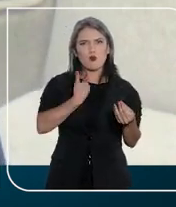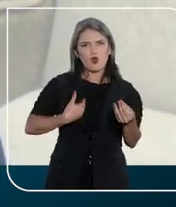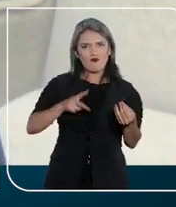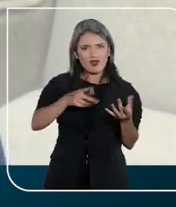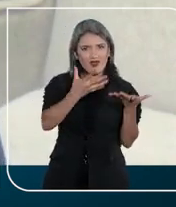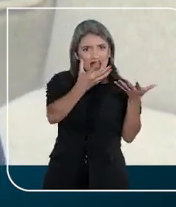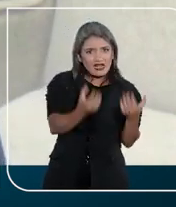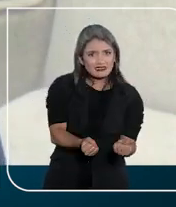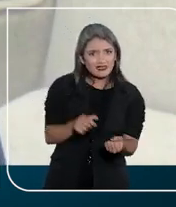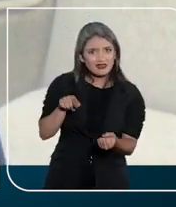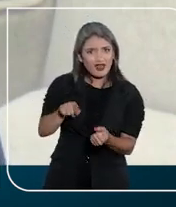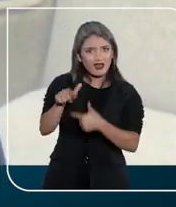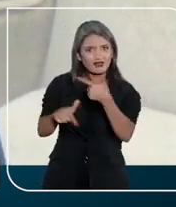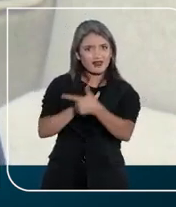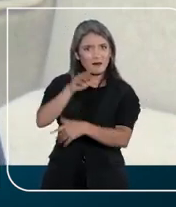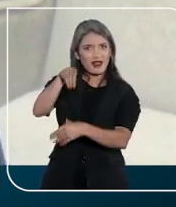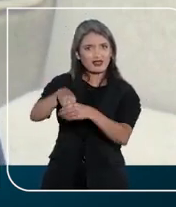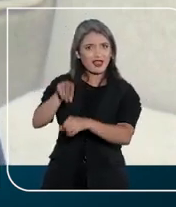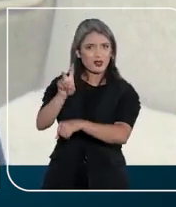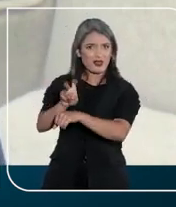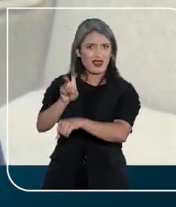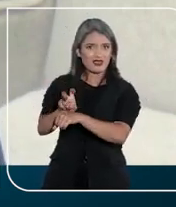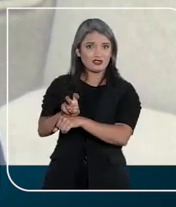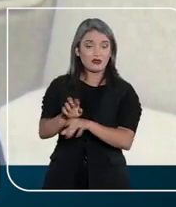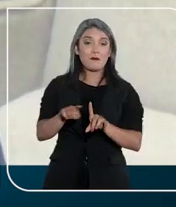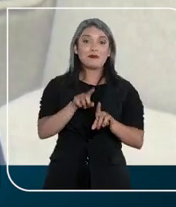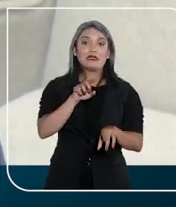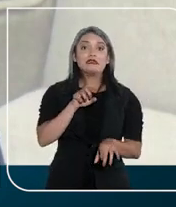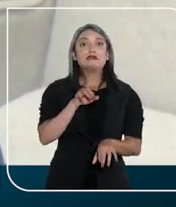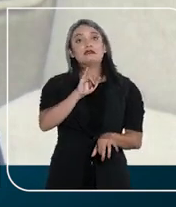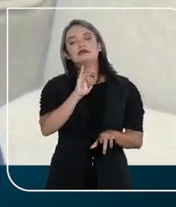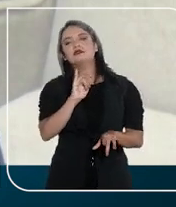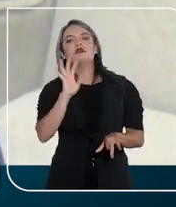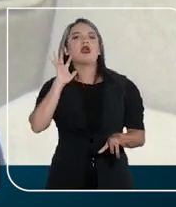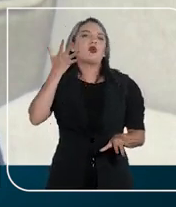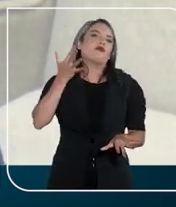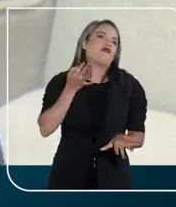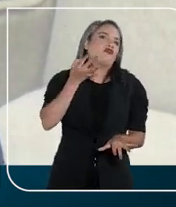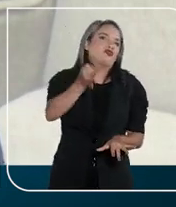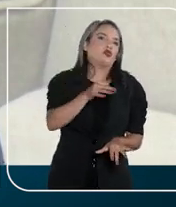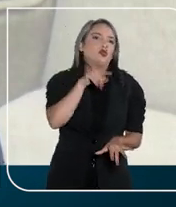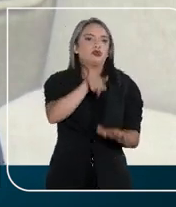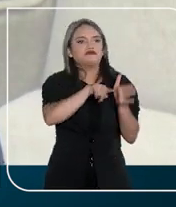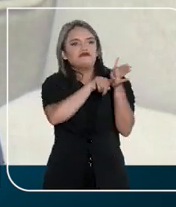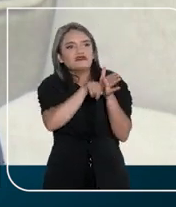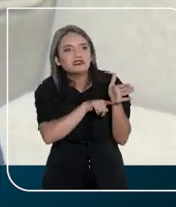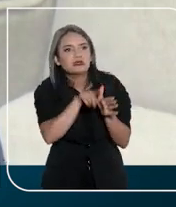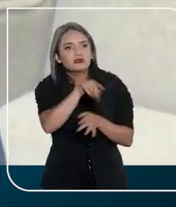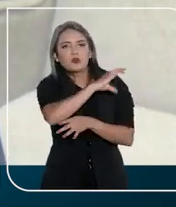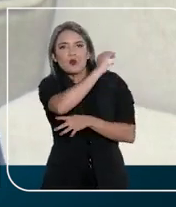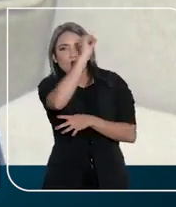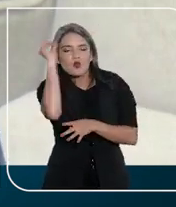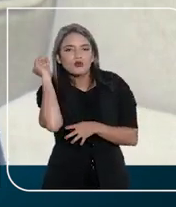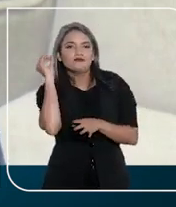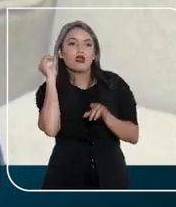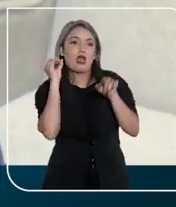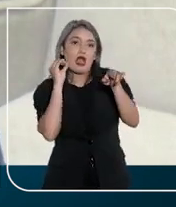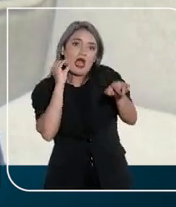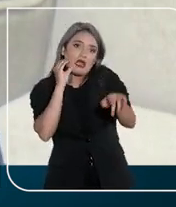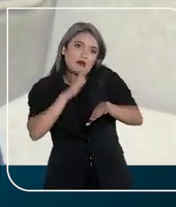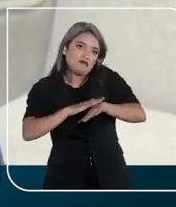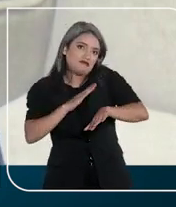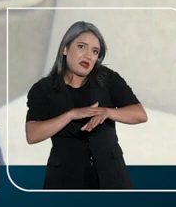perfil, ainda que depois essa pessoa venha a ser absolvida, inocentada, né? E aí, nesse caso, talvez a